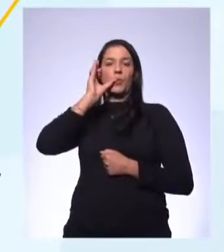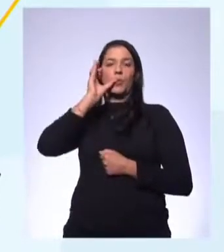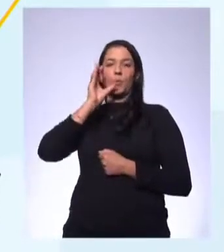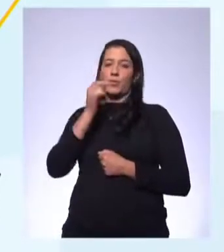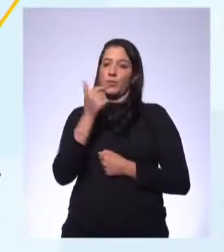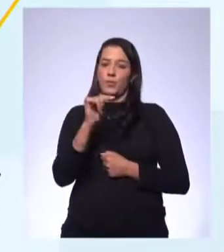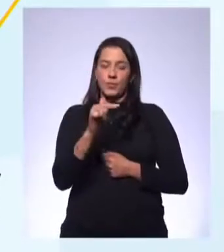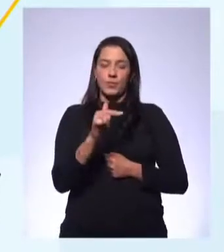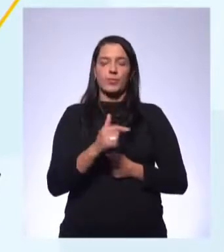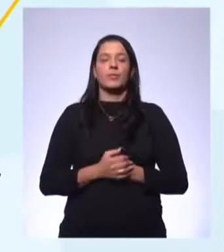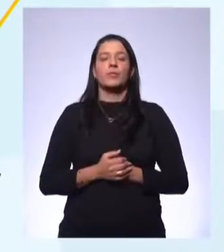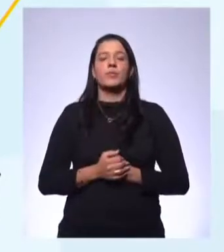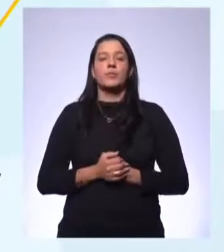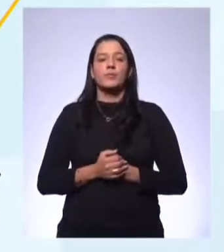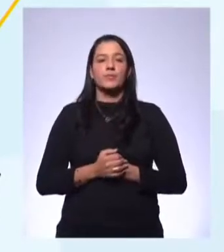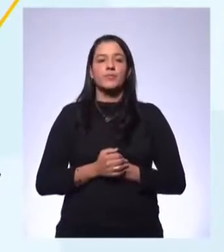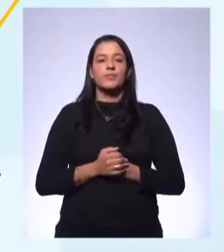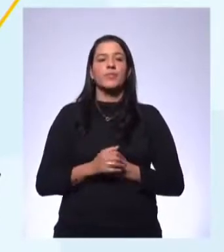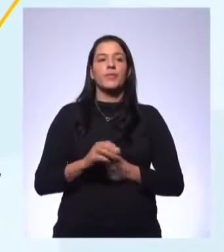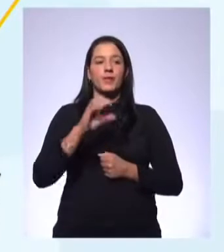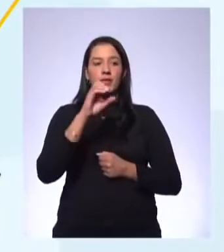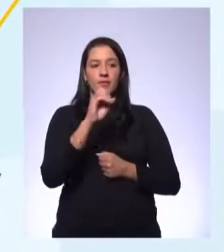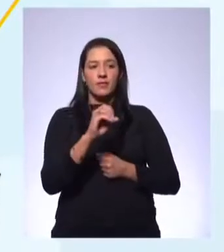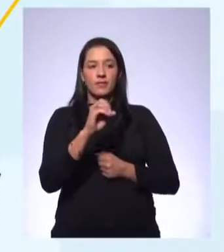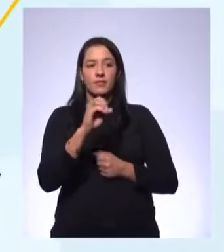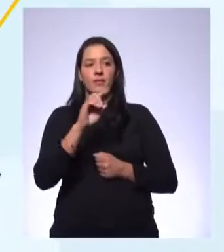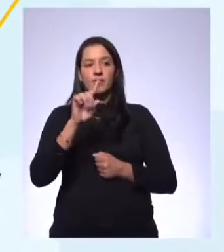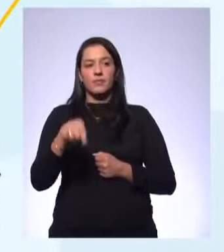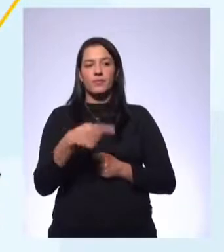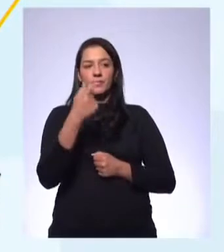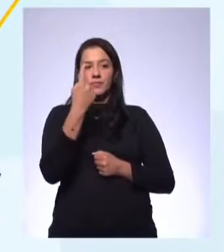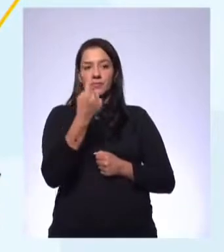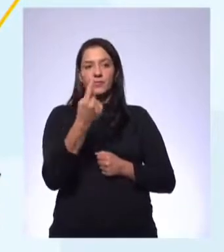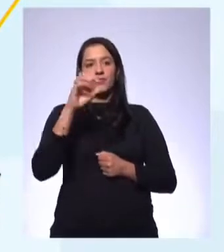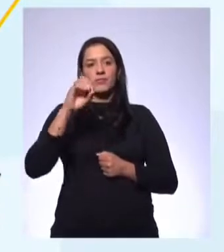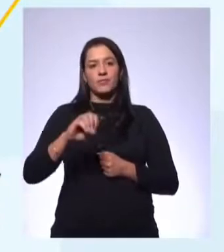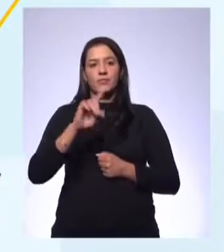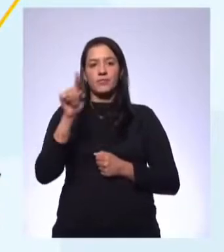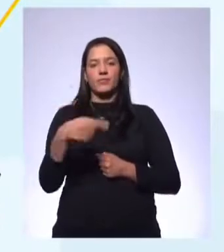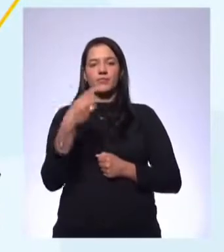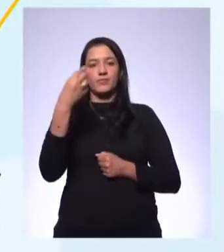estado dessa água. De 0,01 a